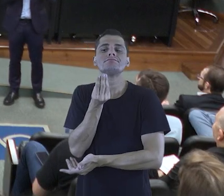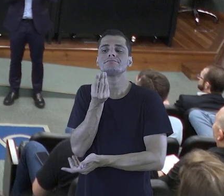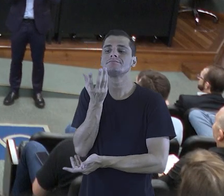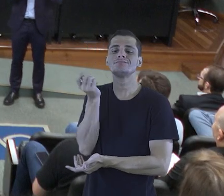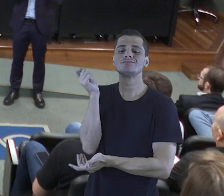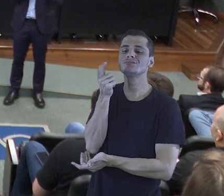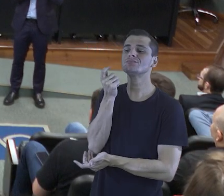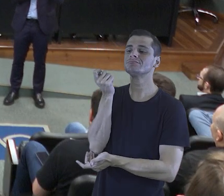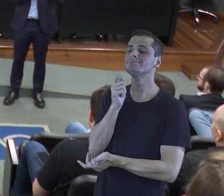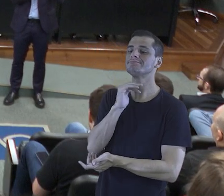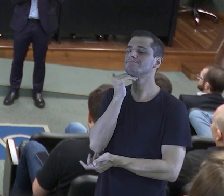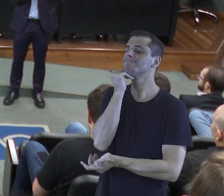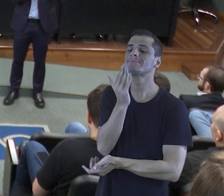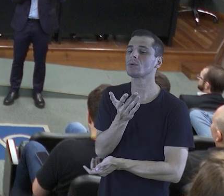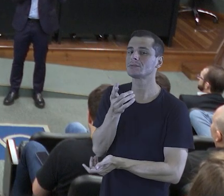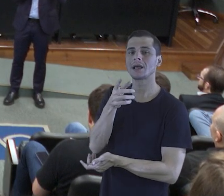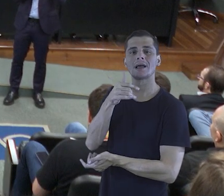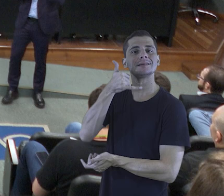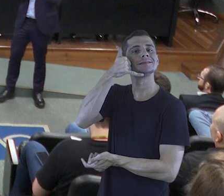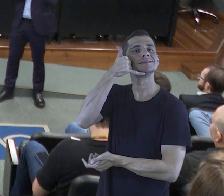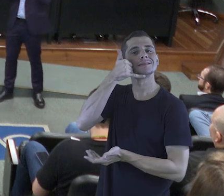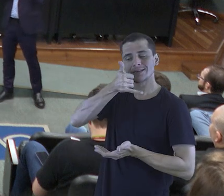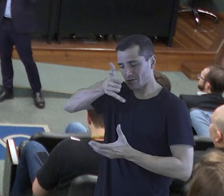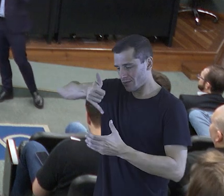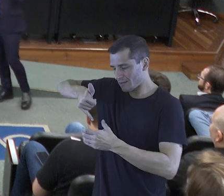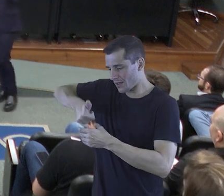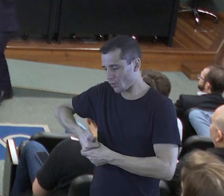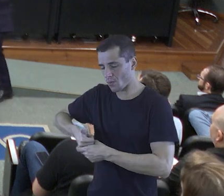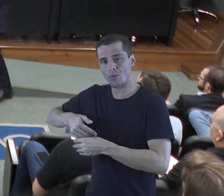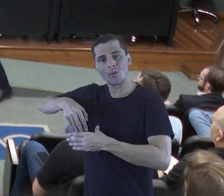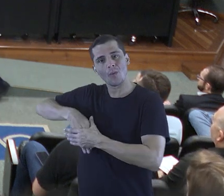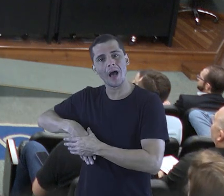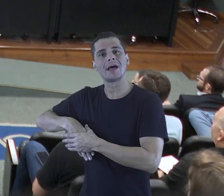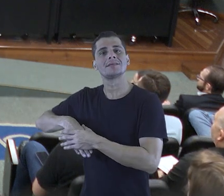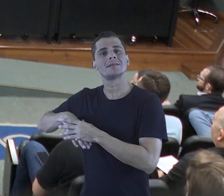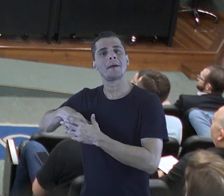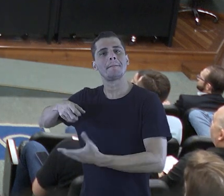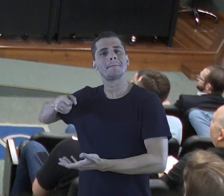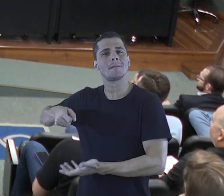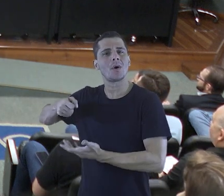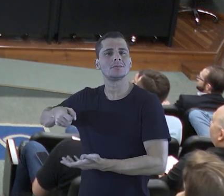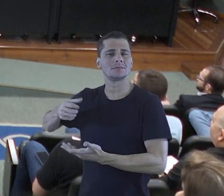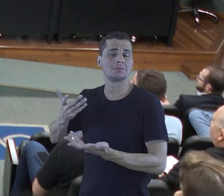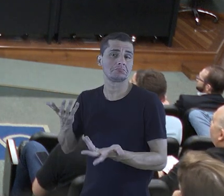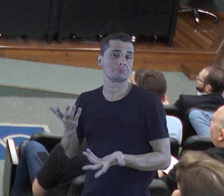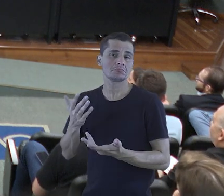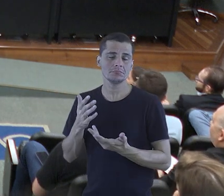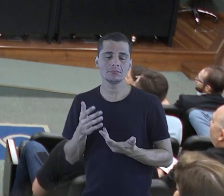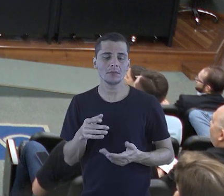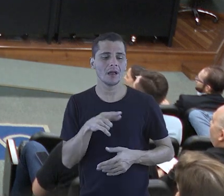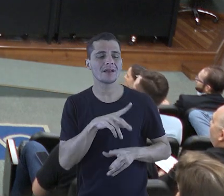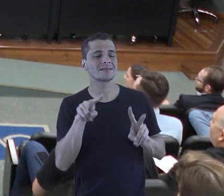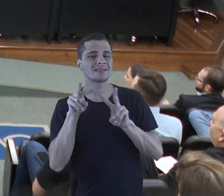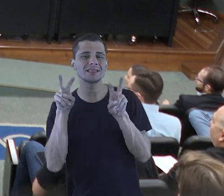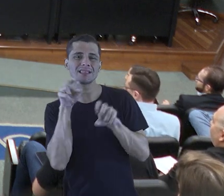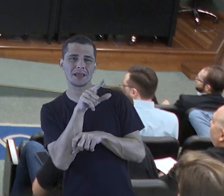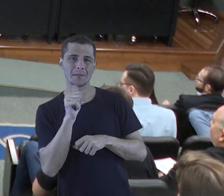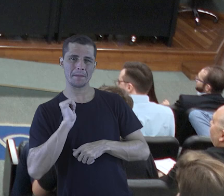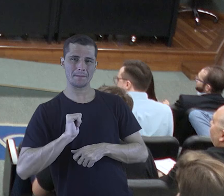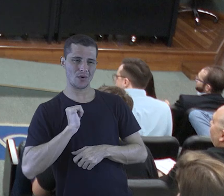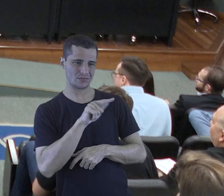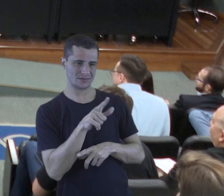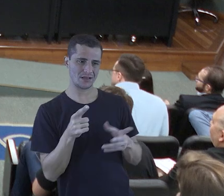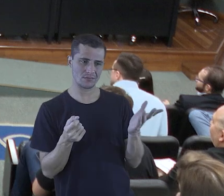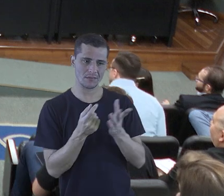legal e eu dei para ela, pequenininha assim. Não cabe meu celular. Mas por que você precisa botar o celular na bolsa? Perguntei. Porque a gente tem